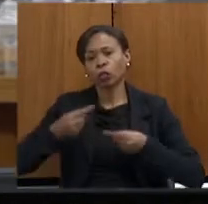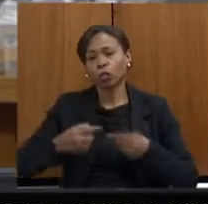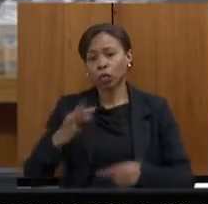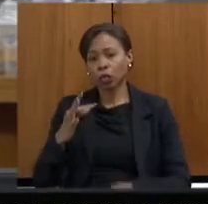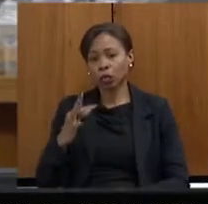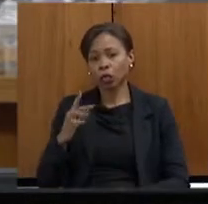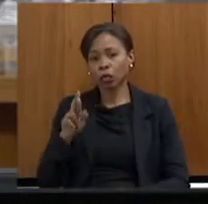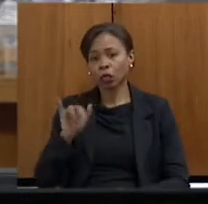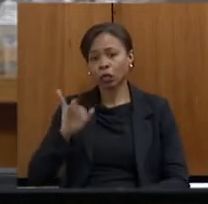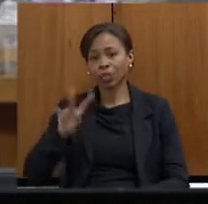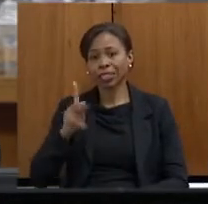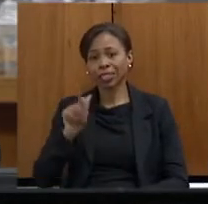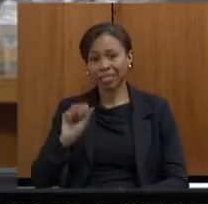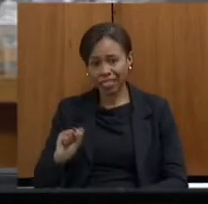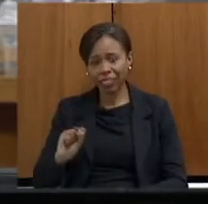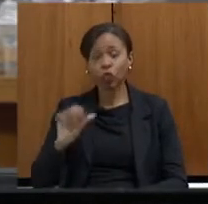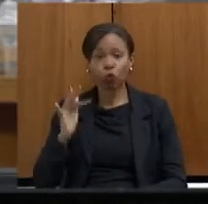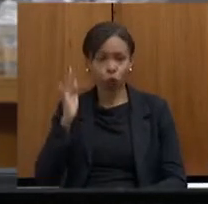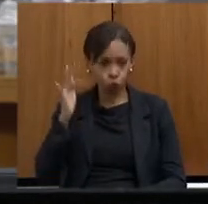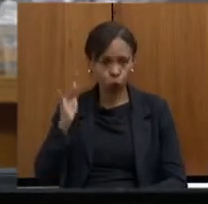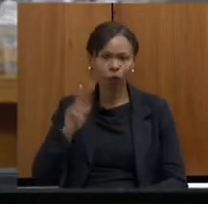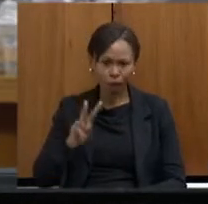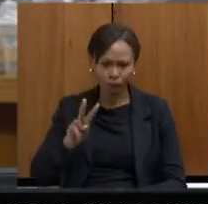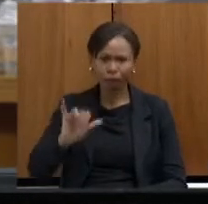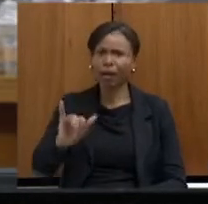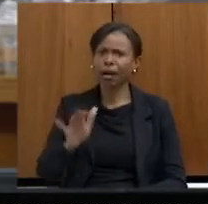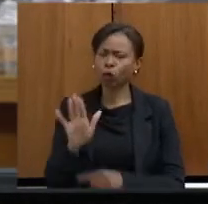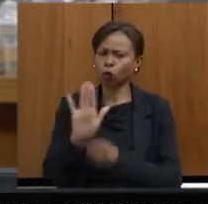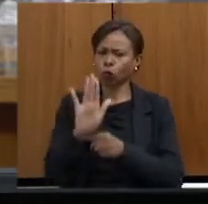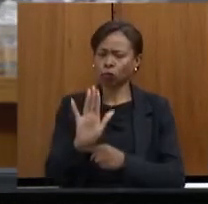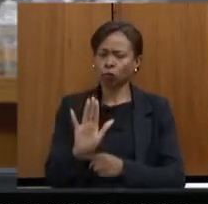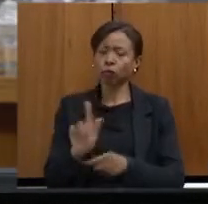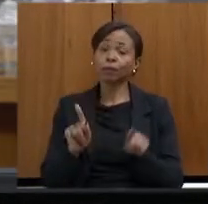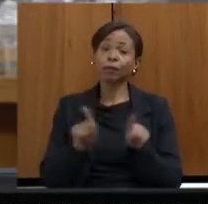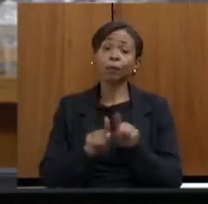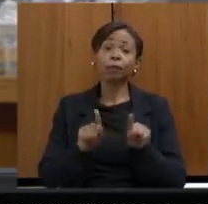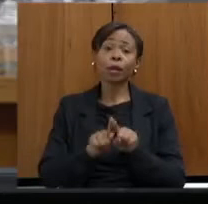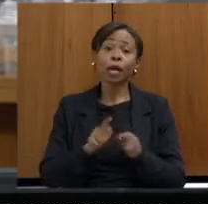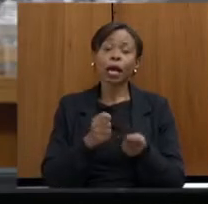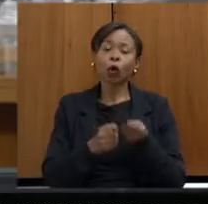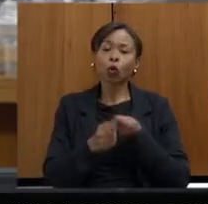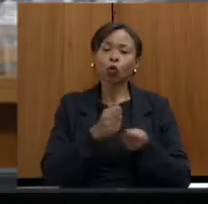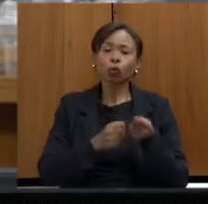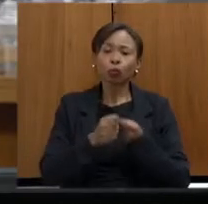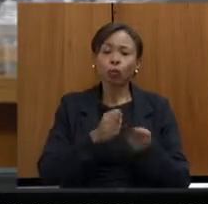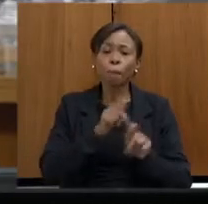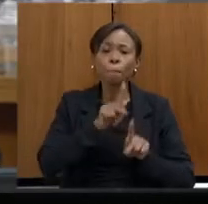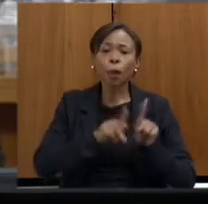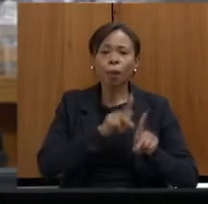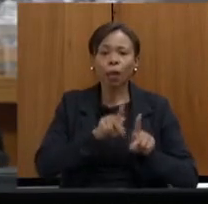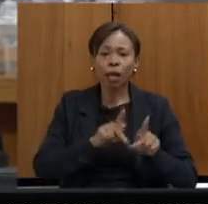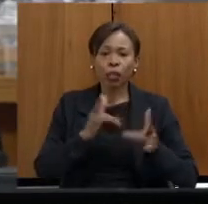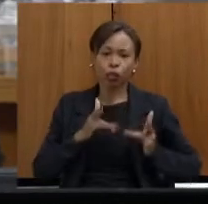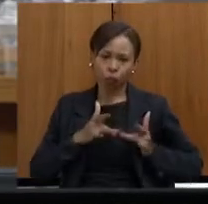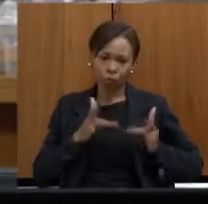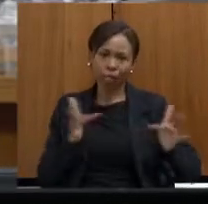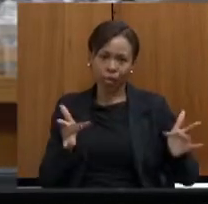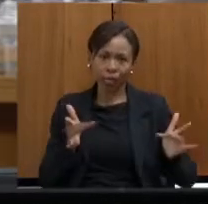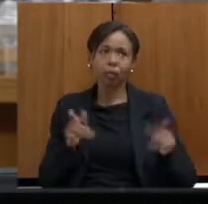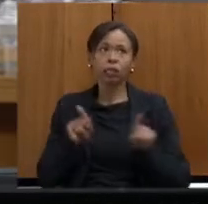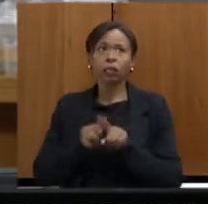que vai dar um impacto, mas eu queria também falar da economia popular solidária. E eu queria falar